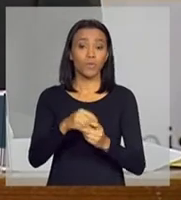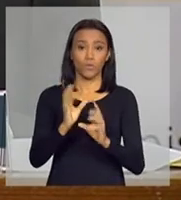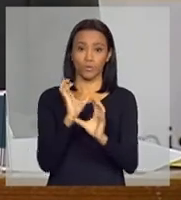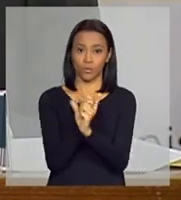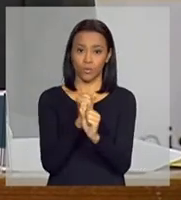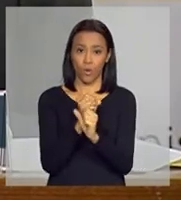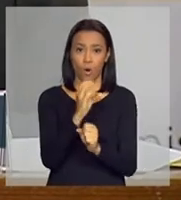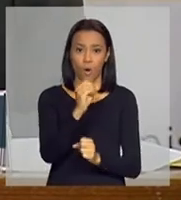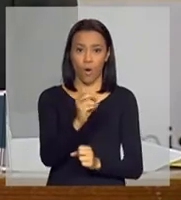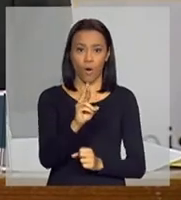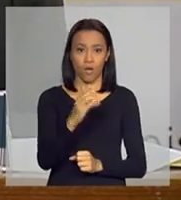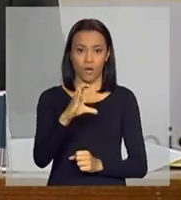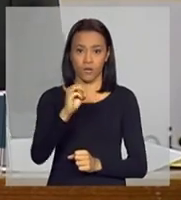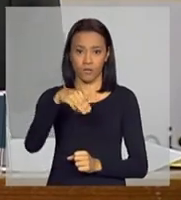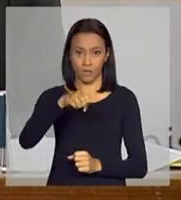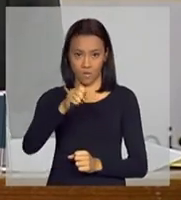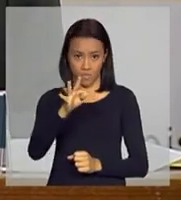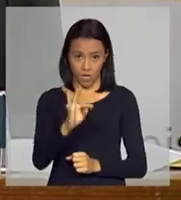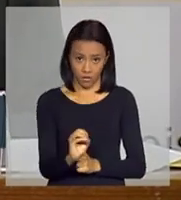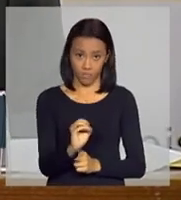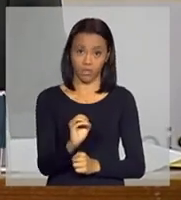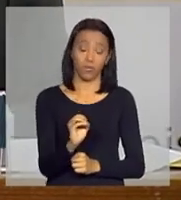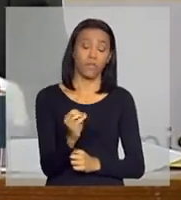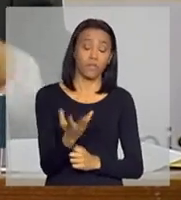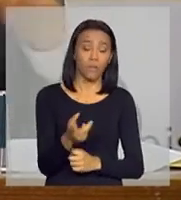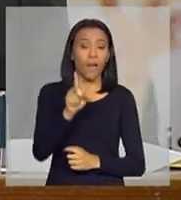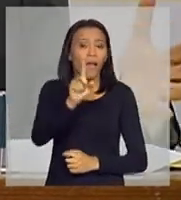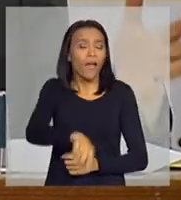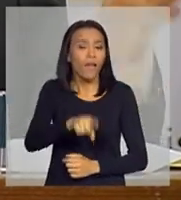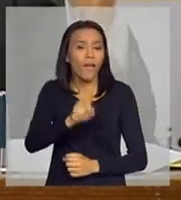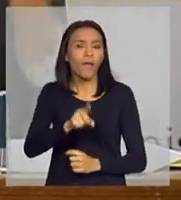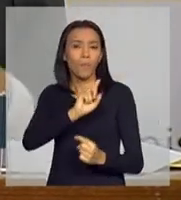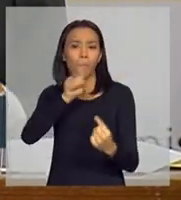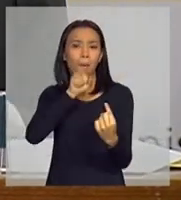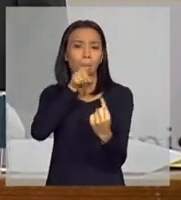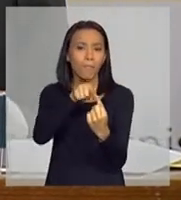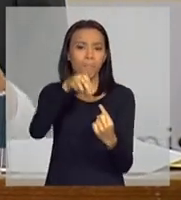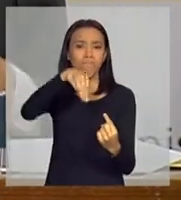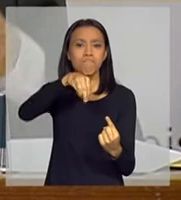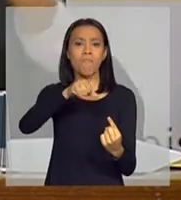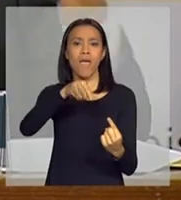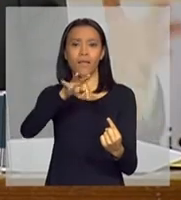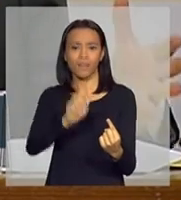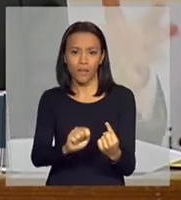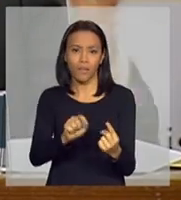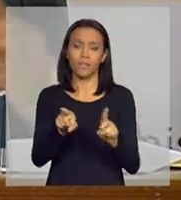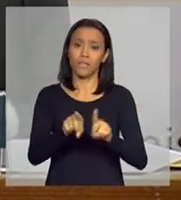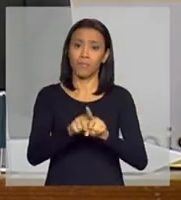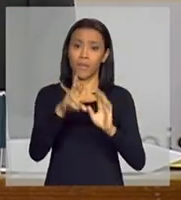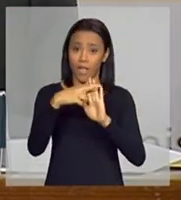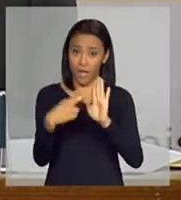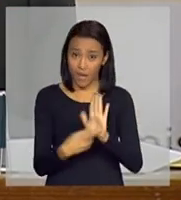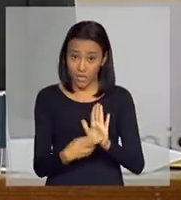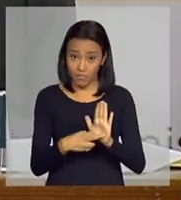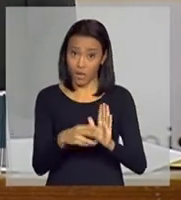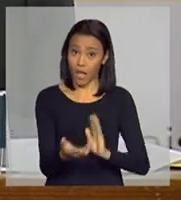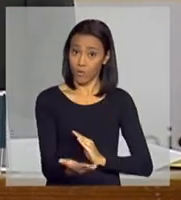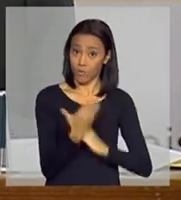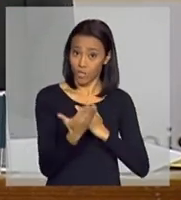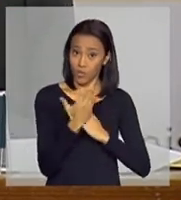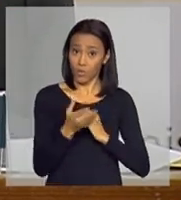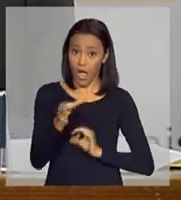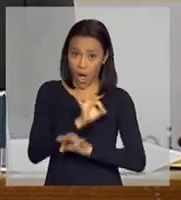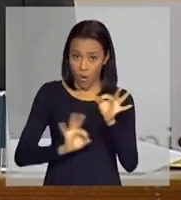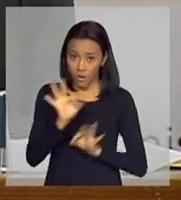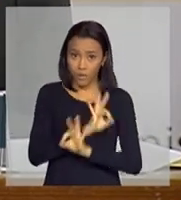projeção do crescimento é mais como se fosse uma Oi e um parâmetro para organizar o